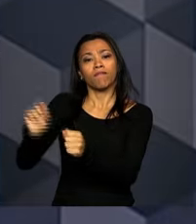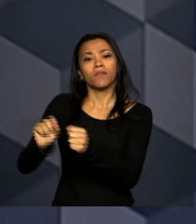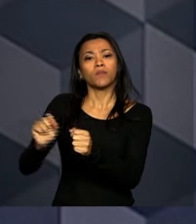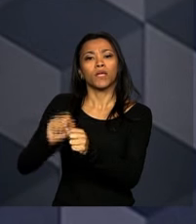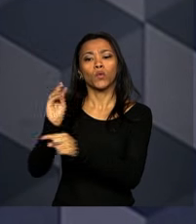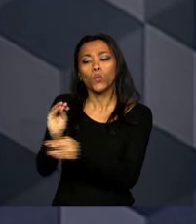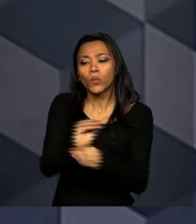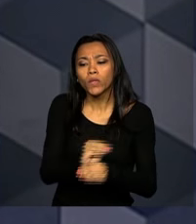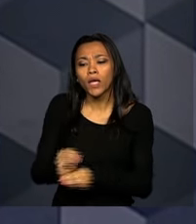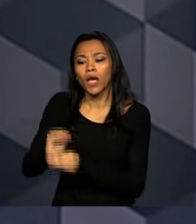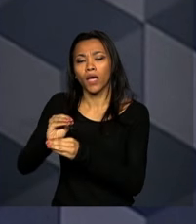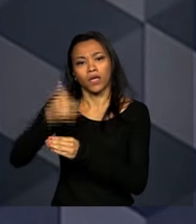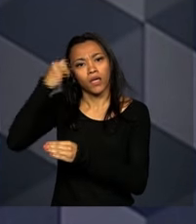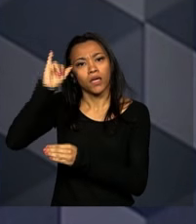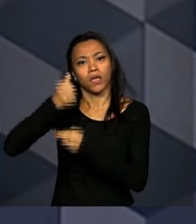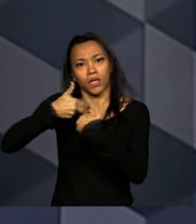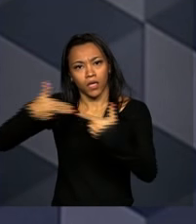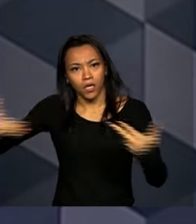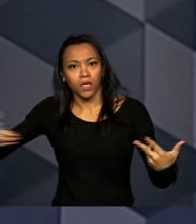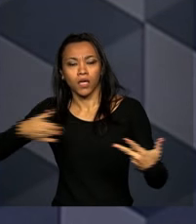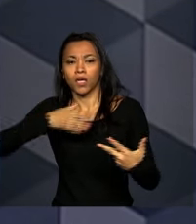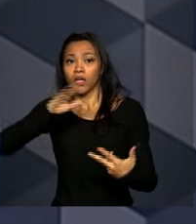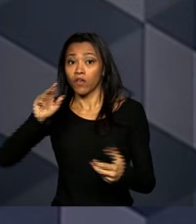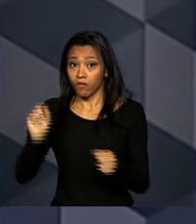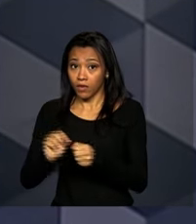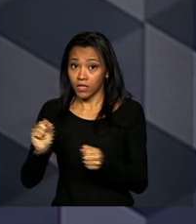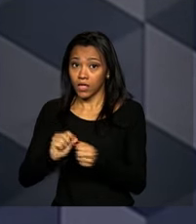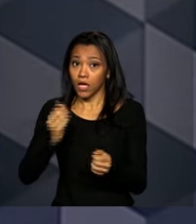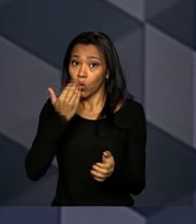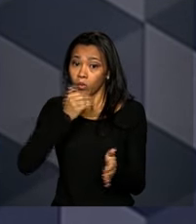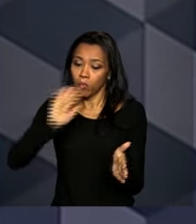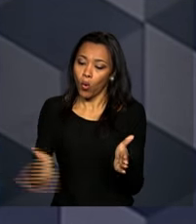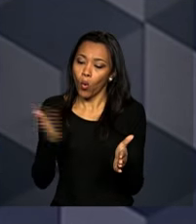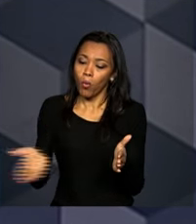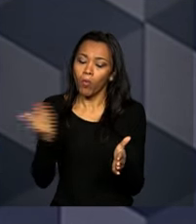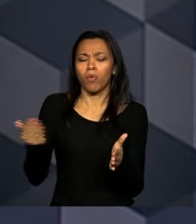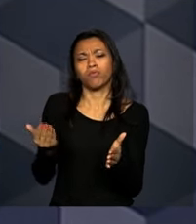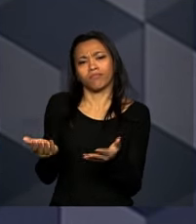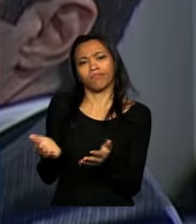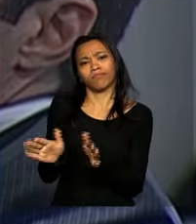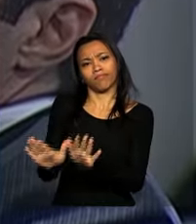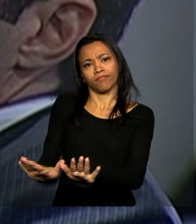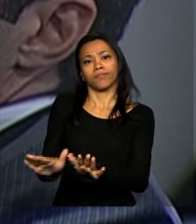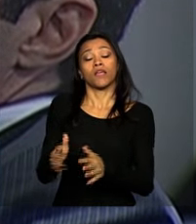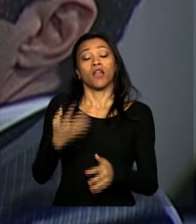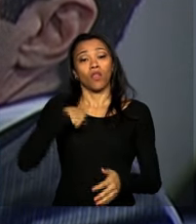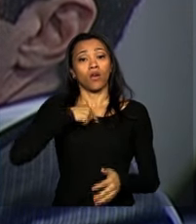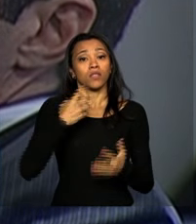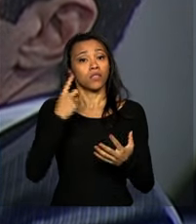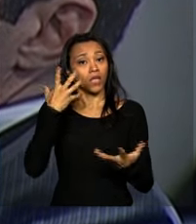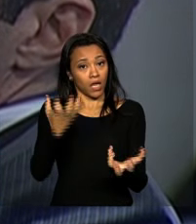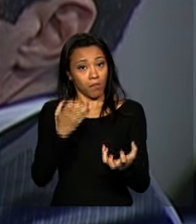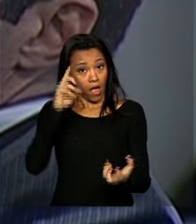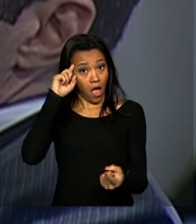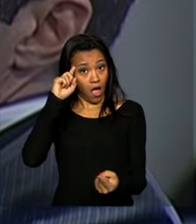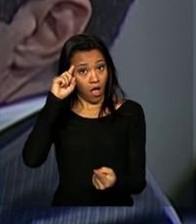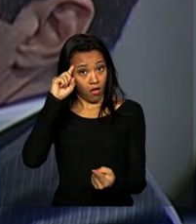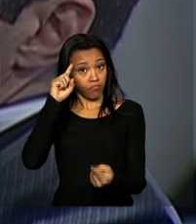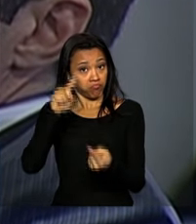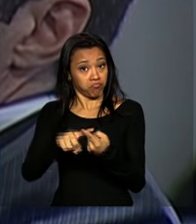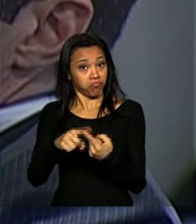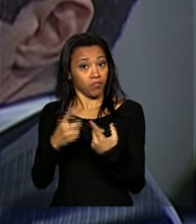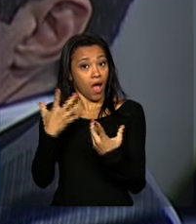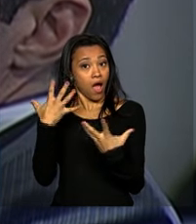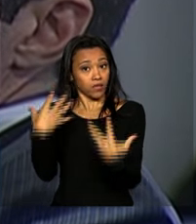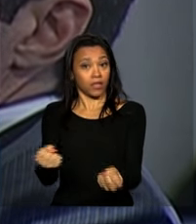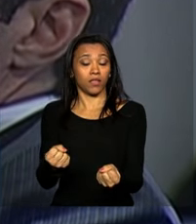animais, produzir grãos, produzir comida. E, ministro Helder, nós queremos aceitar o desafio que o senhor lançou